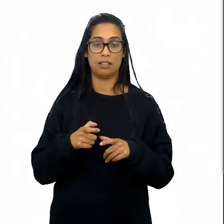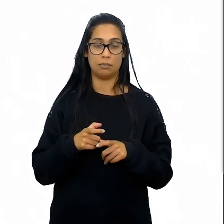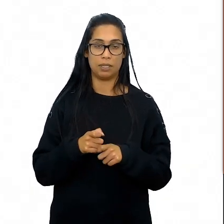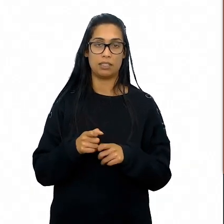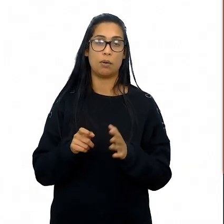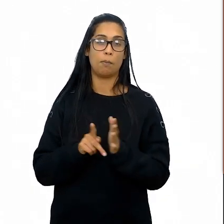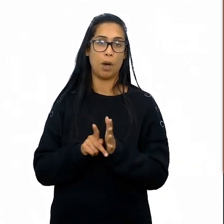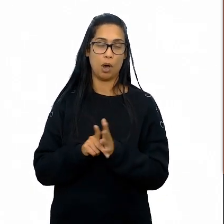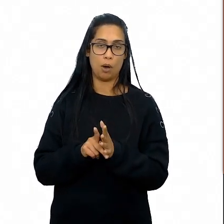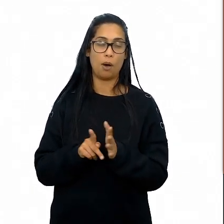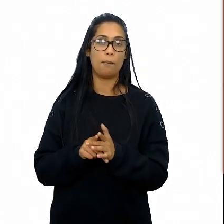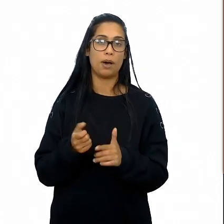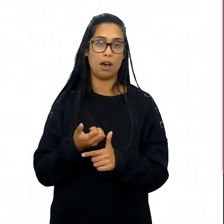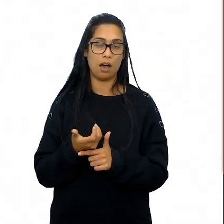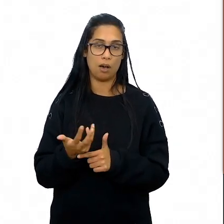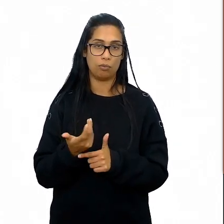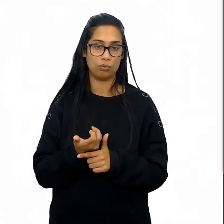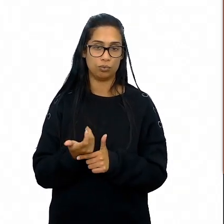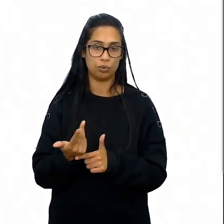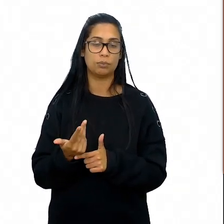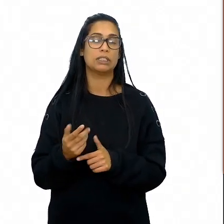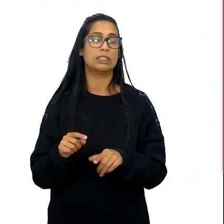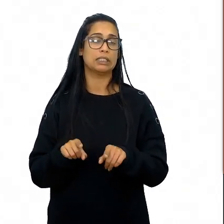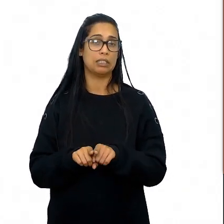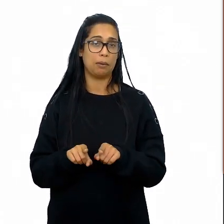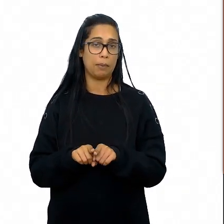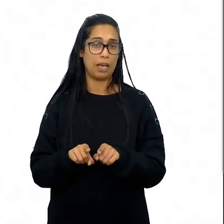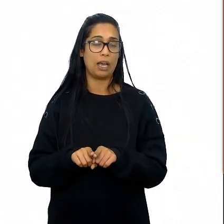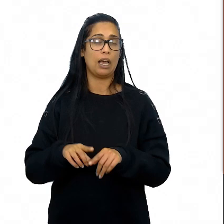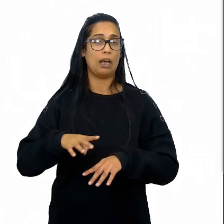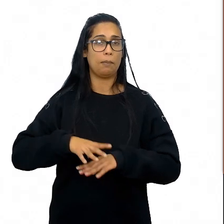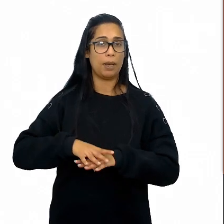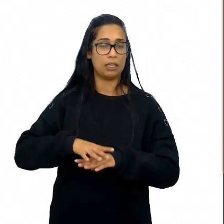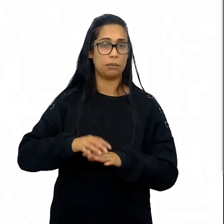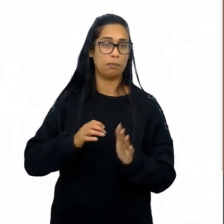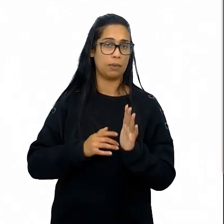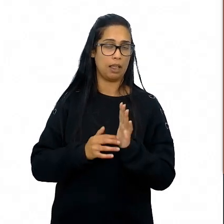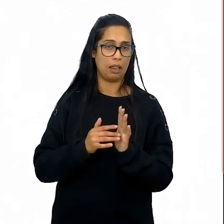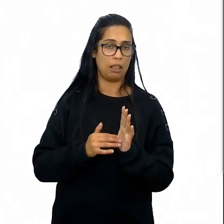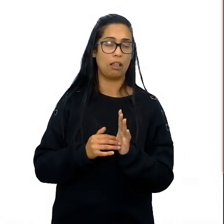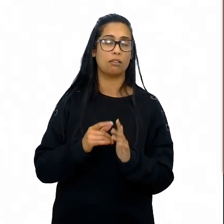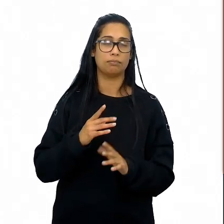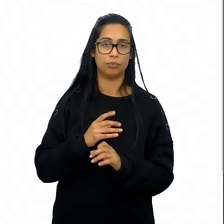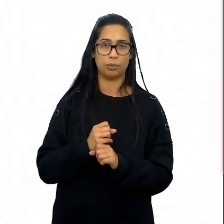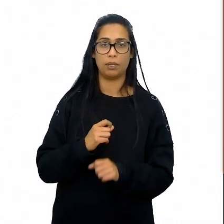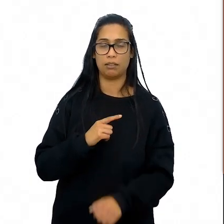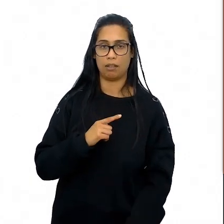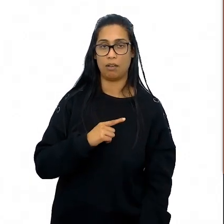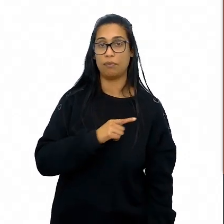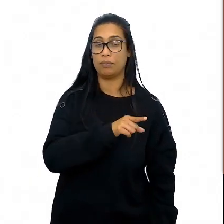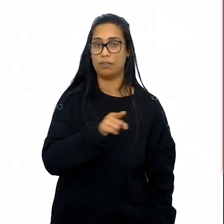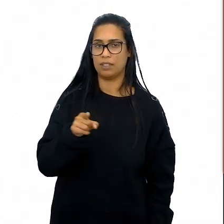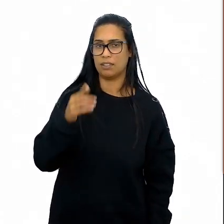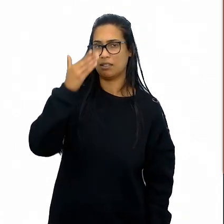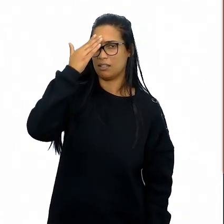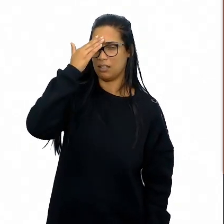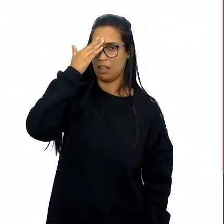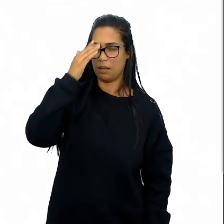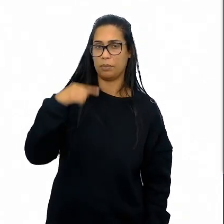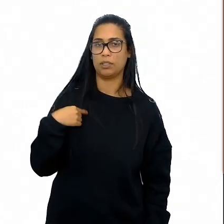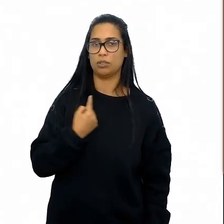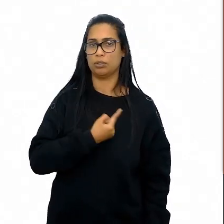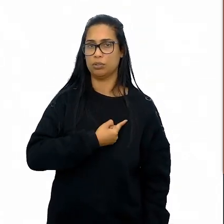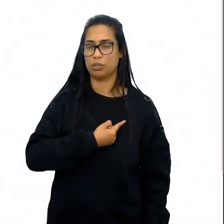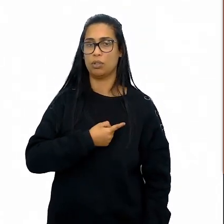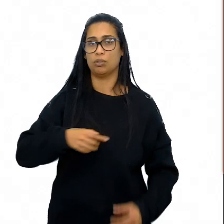situações cotidianas tá bem pessoal é aqui é vocês acho que todos notaram né que